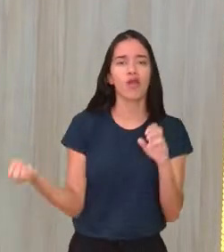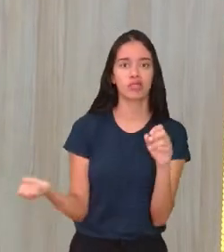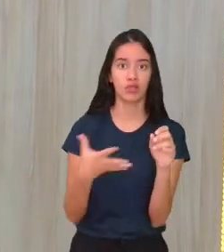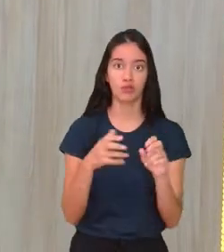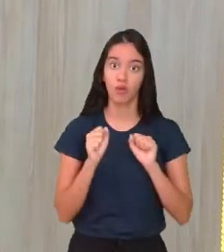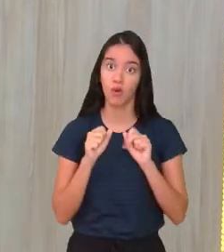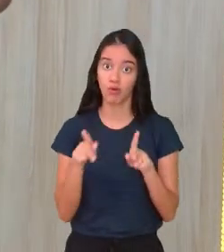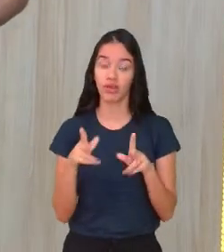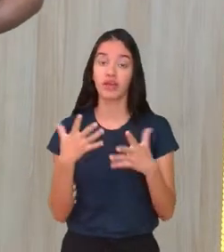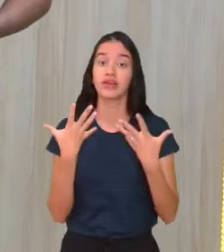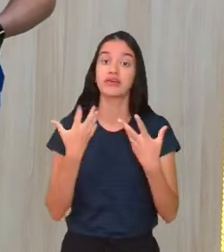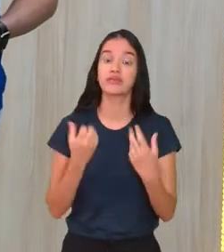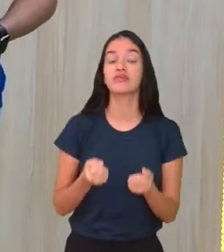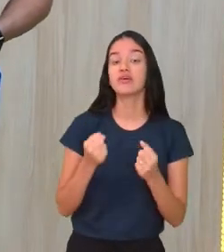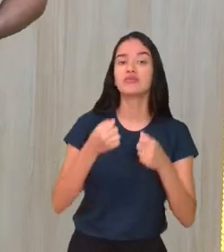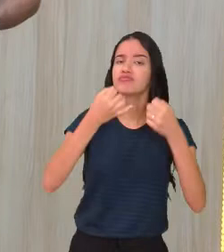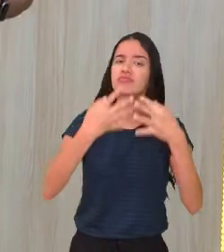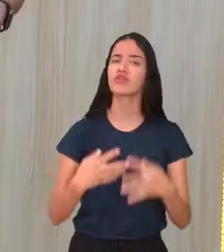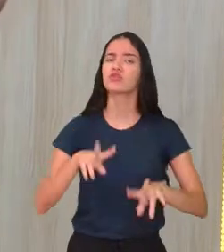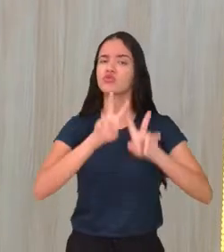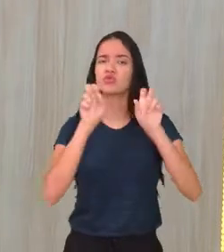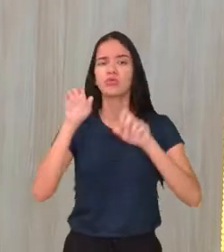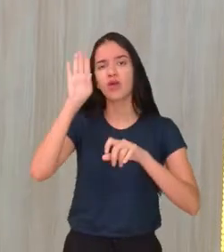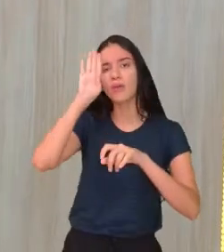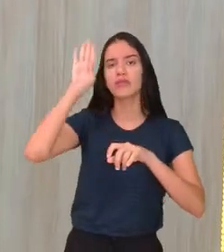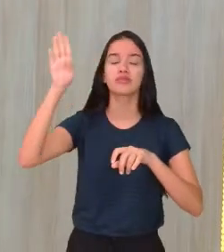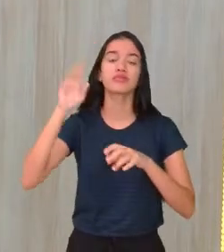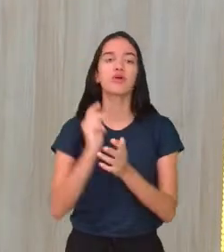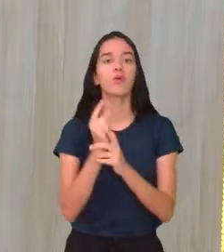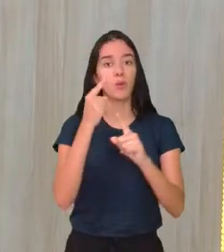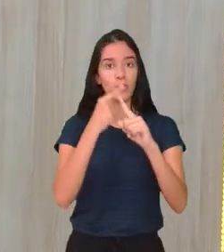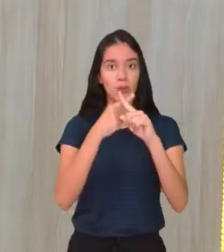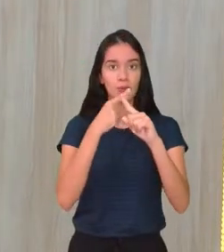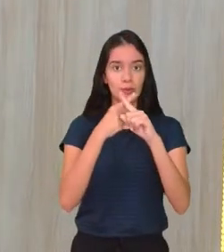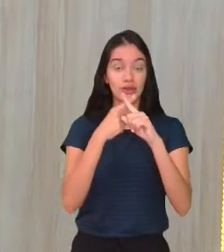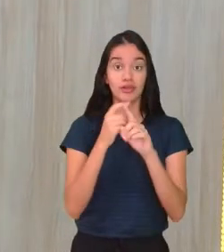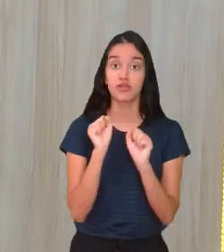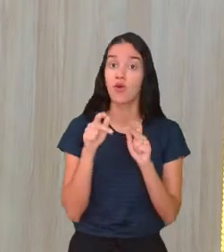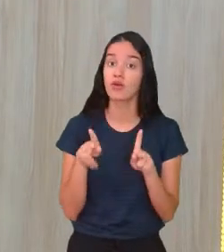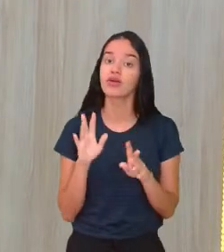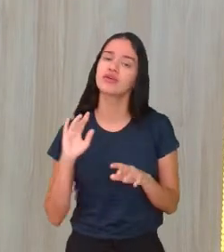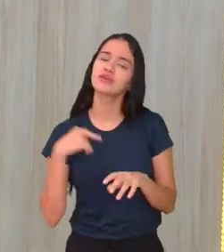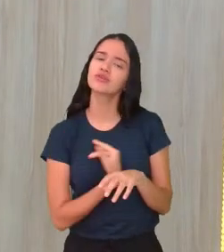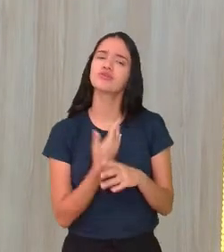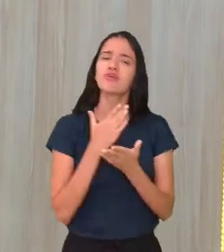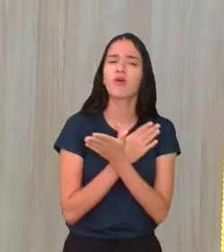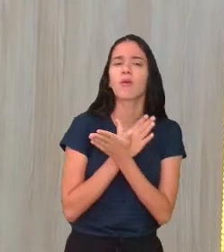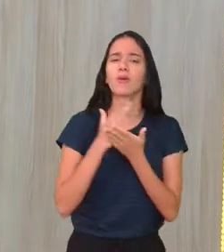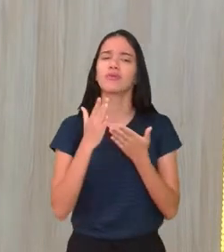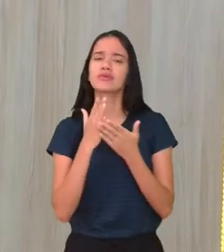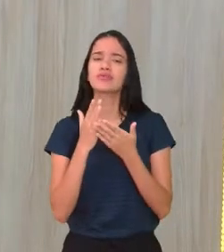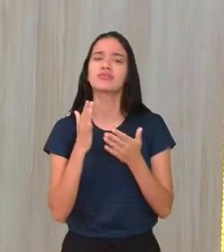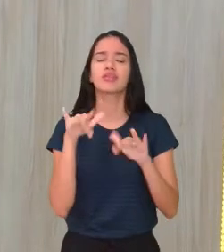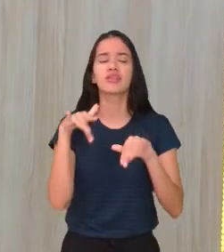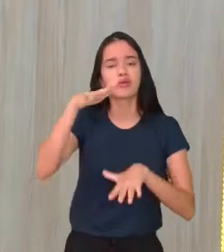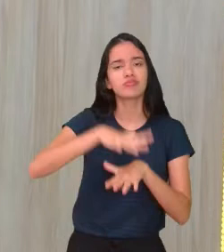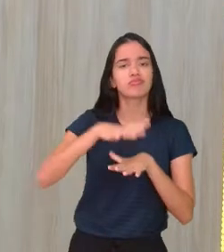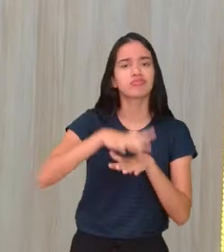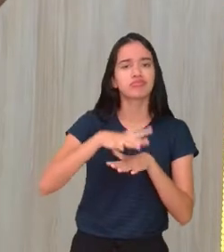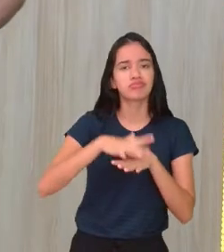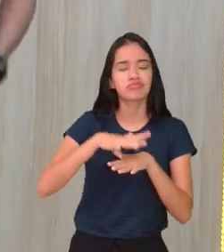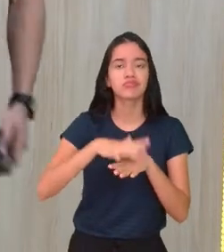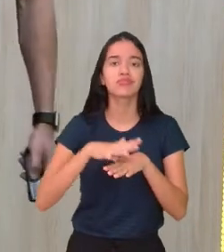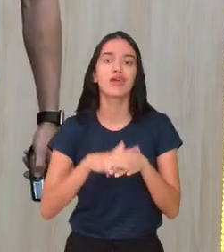tá bom? Vamos falar aí sobre o princípio multiplicativo, tá? Que a gente vai começar a entrar num ramo da matemática